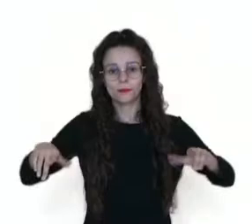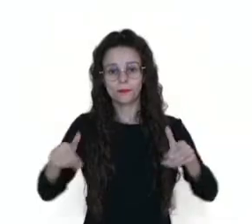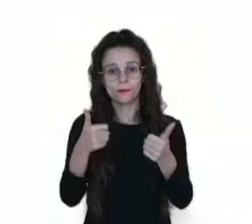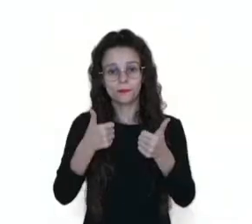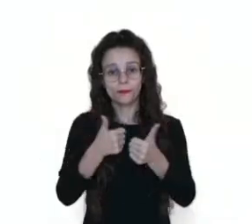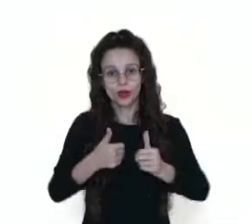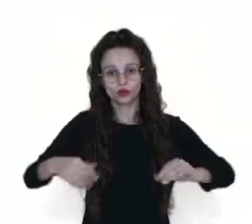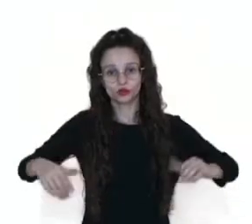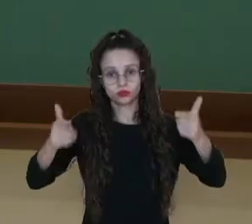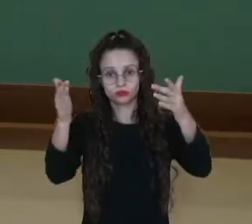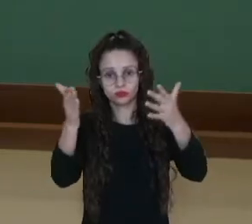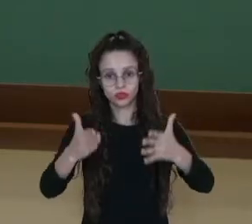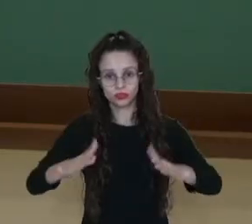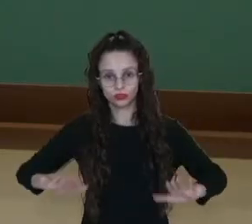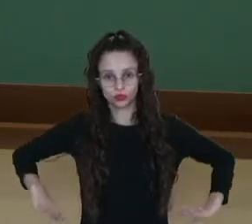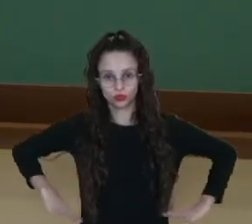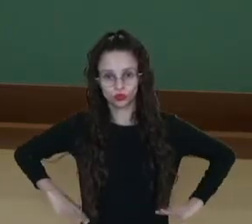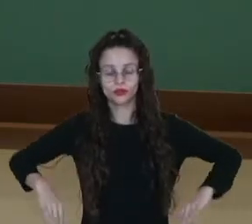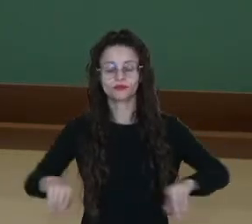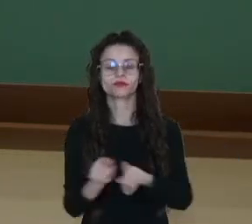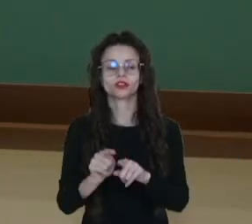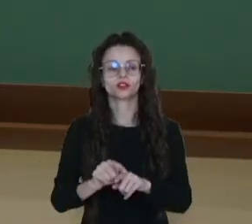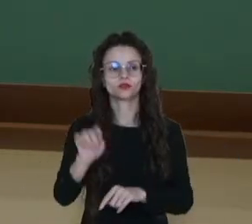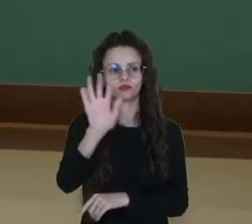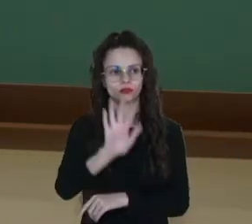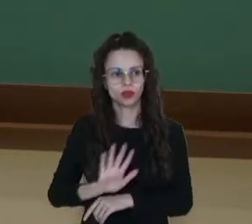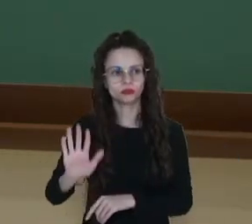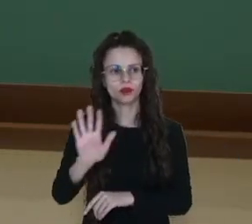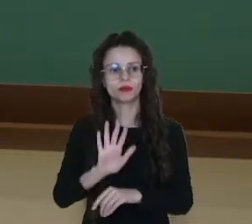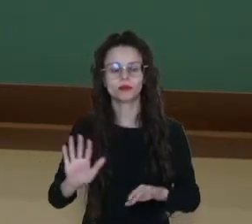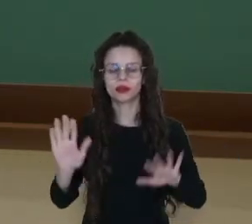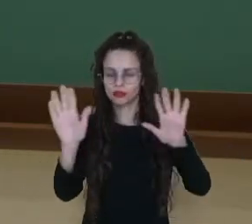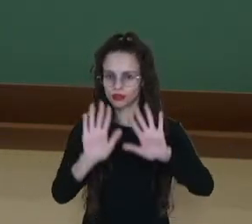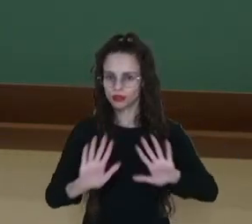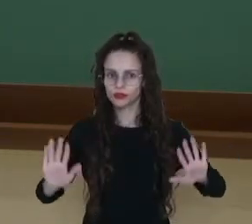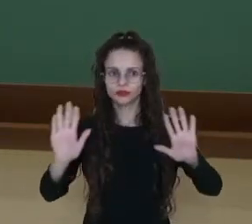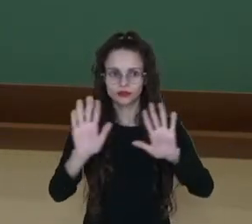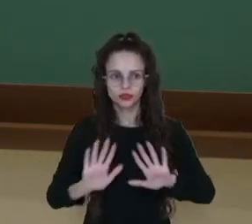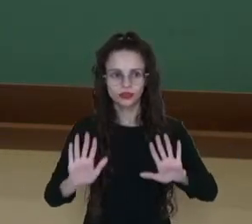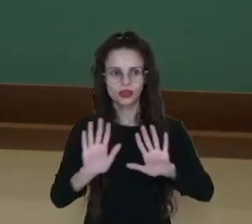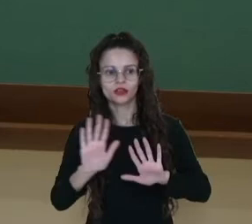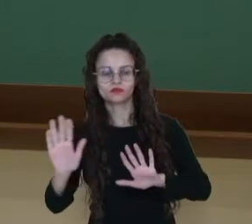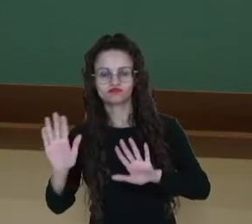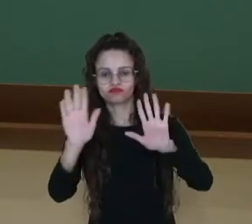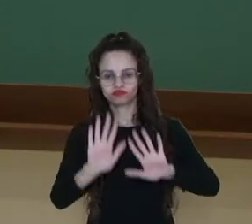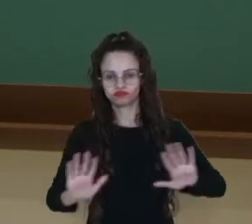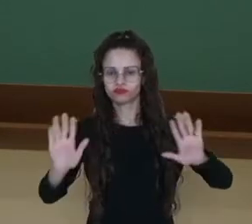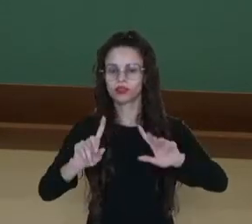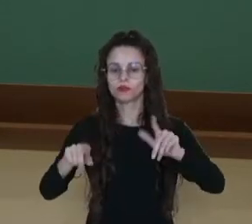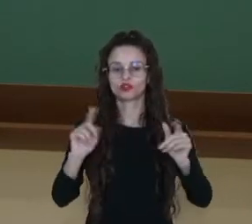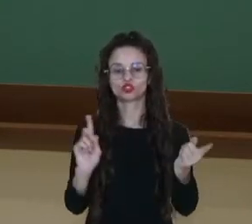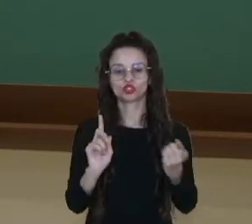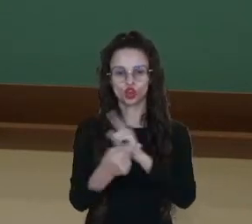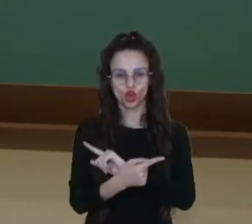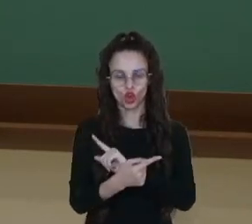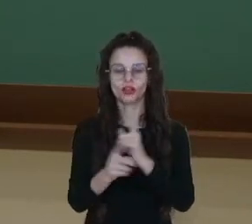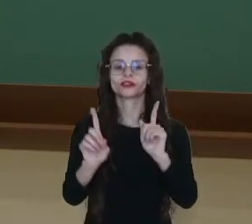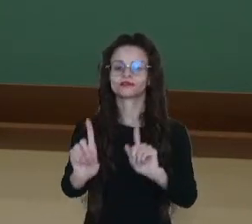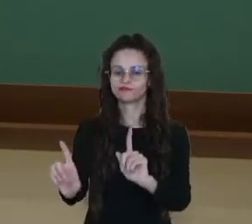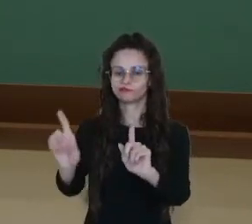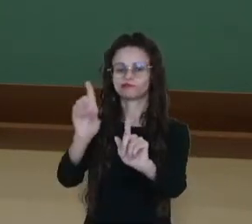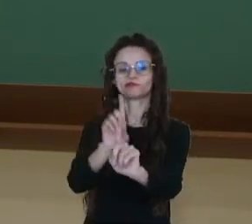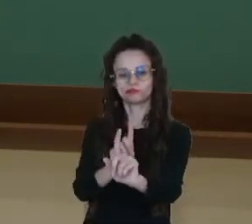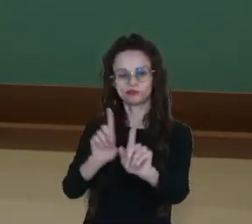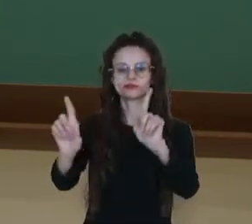Então, com movimentos circulares, laterais, né? Depois inverta as posições. Quem recebeu a